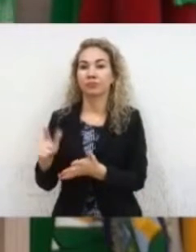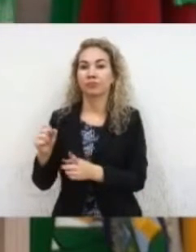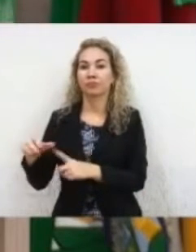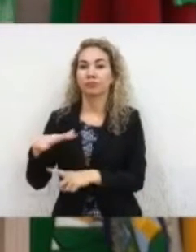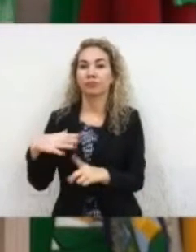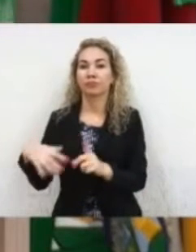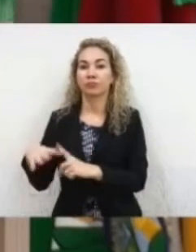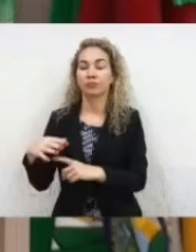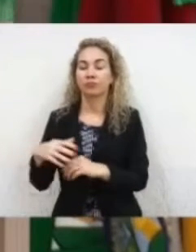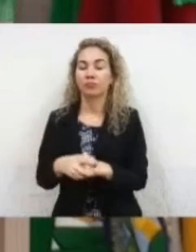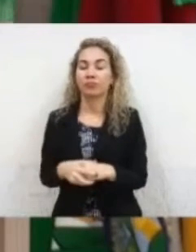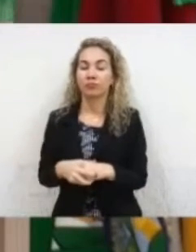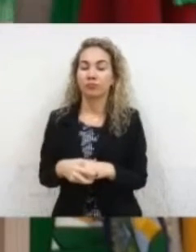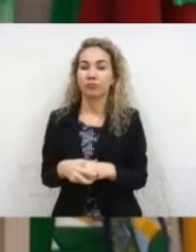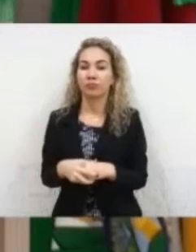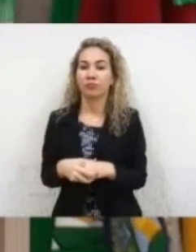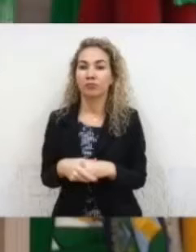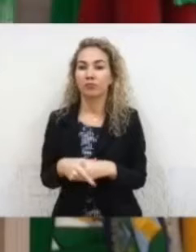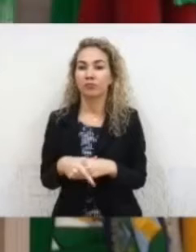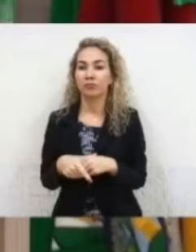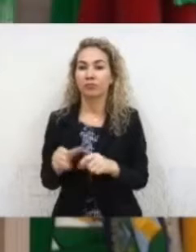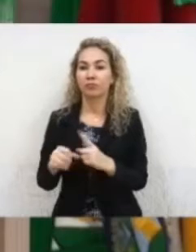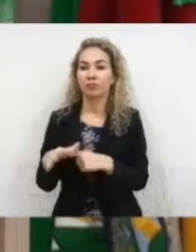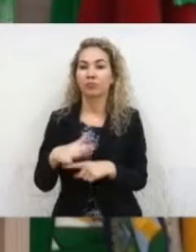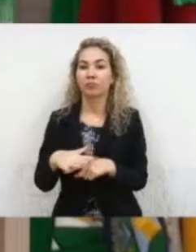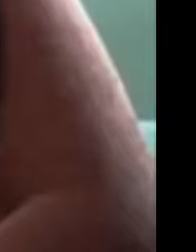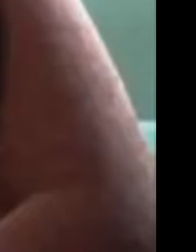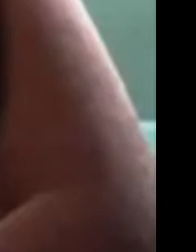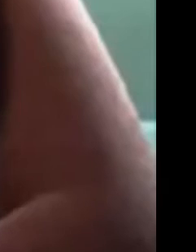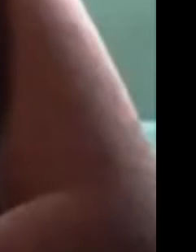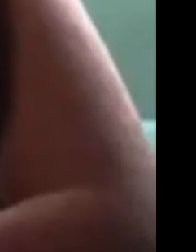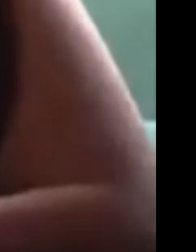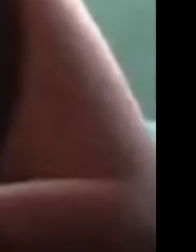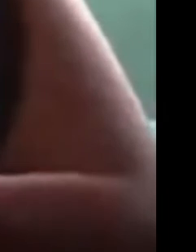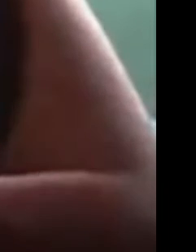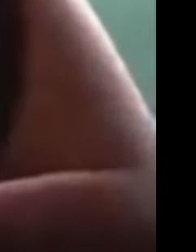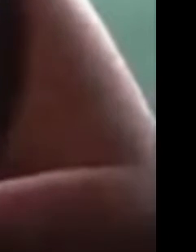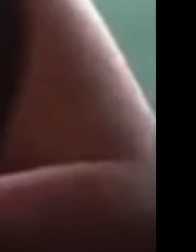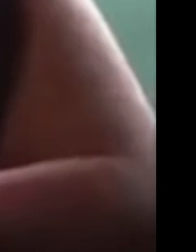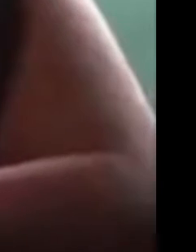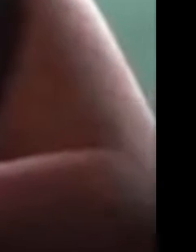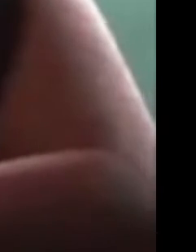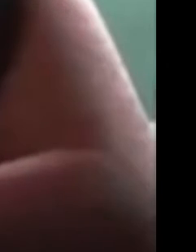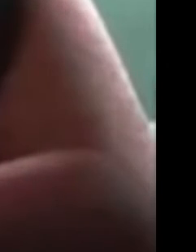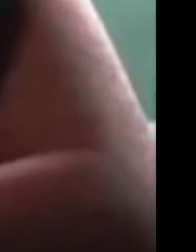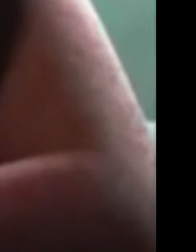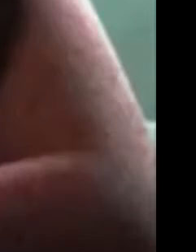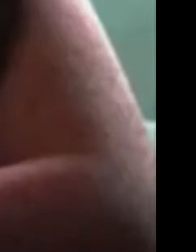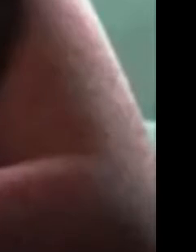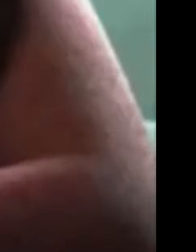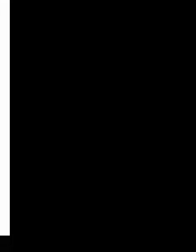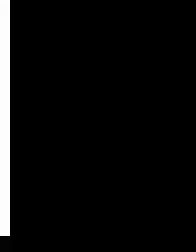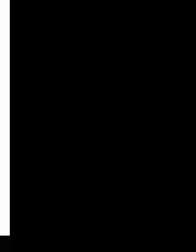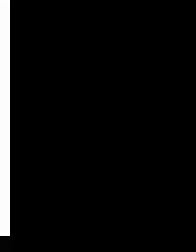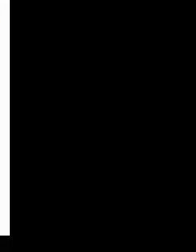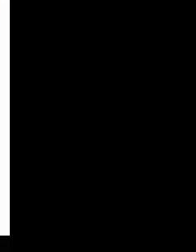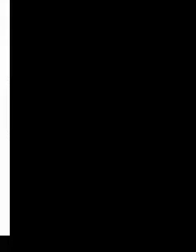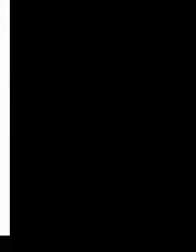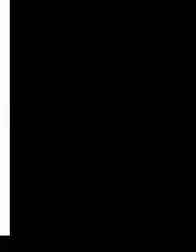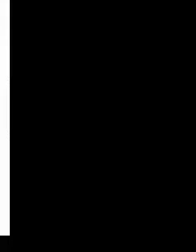outra sociedade, né? Defendo uma sociedade socialista. Puxa, você é um cara tão